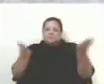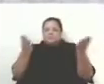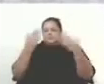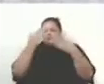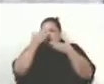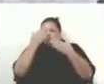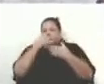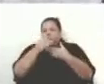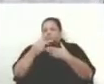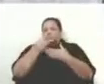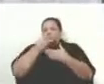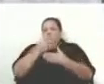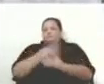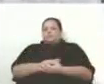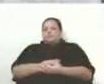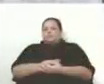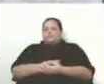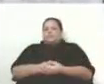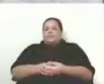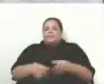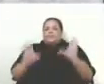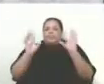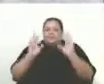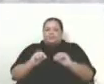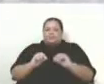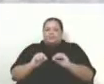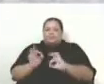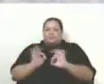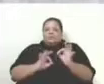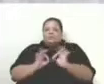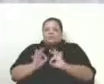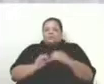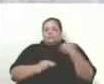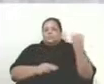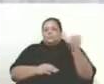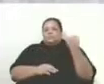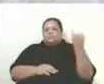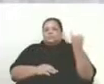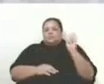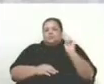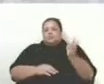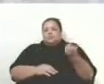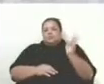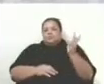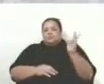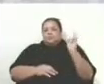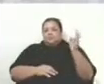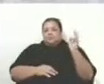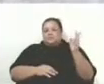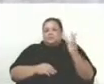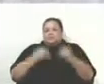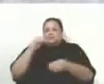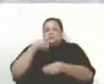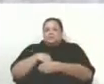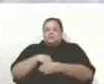semana abençoada, noite de projetos importantes. Continuem conosco, acompanhando as votações. Uma boa noite a todos.